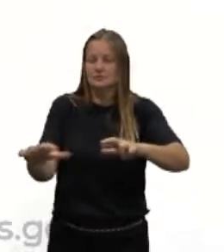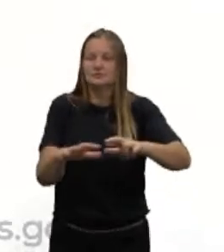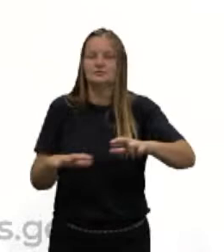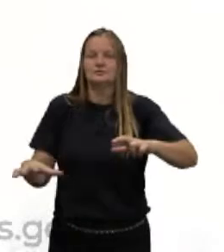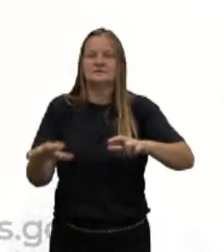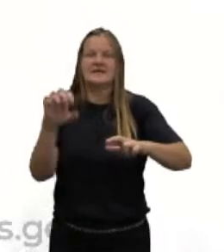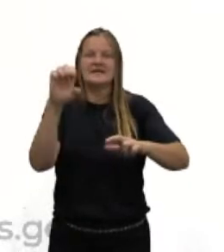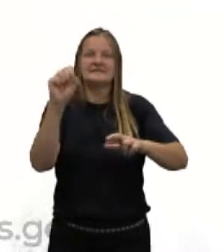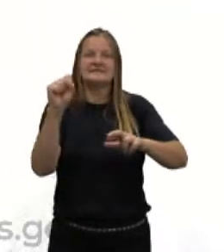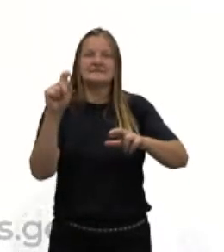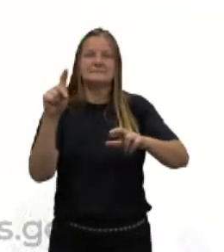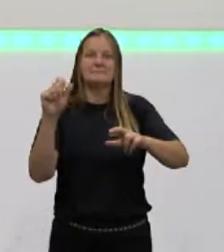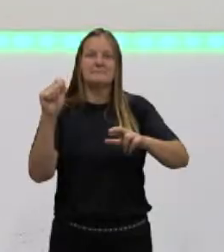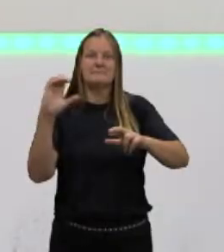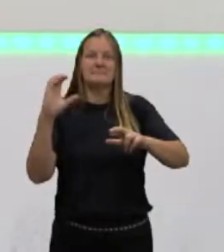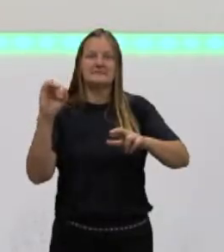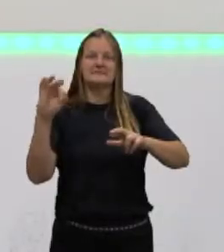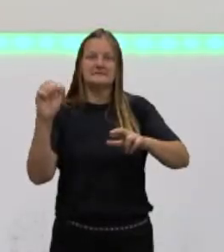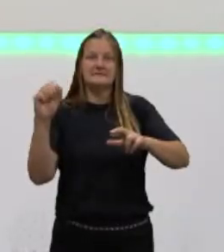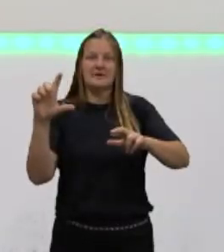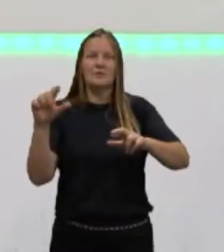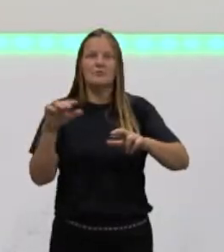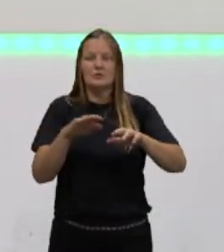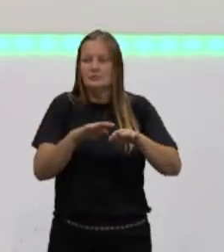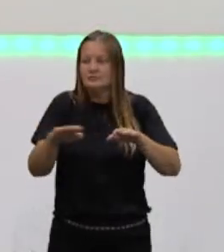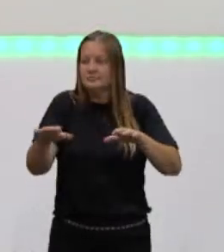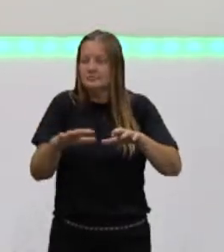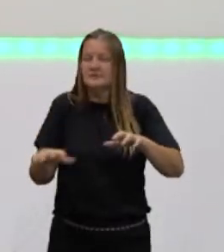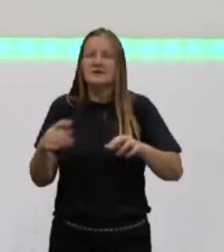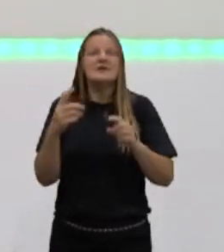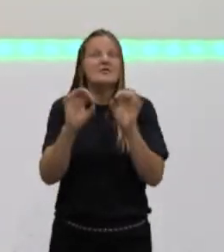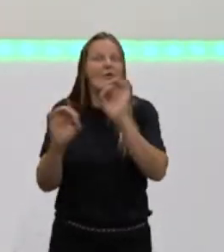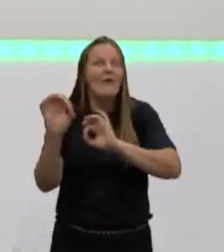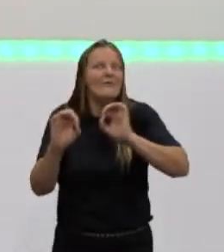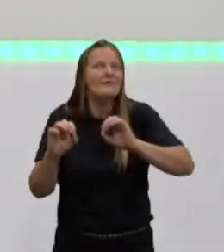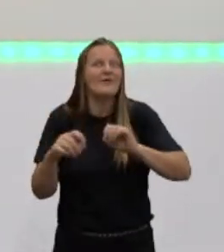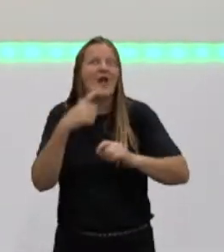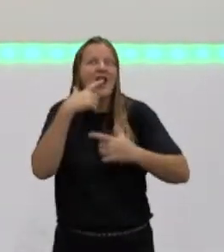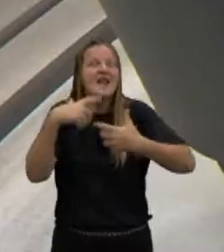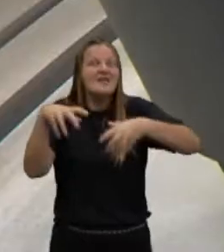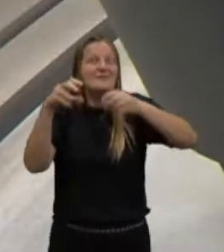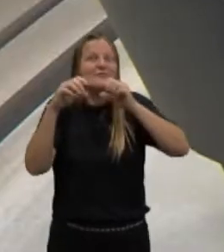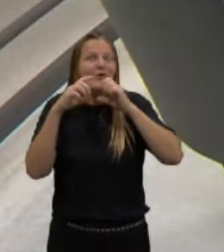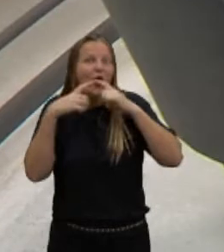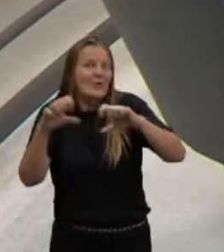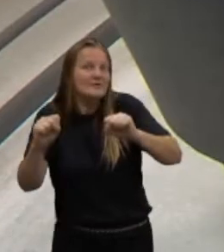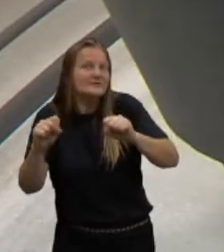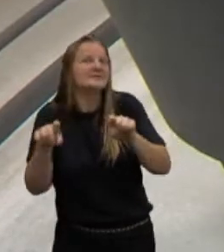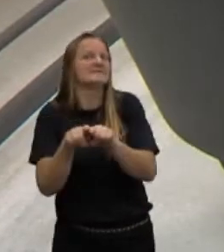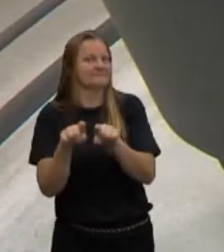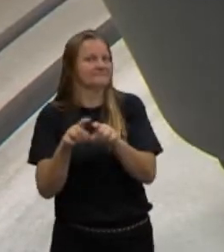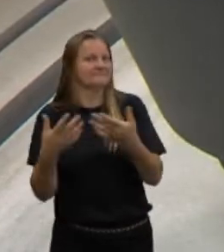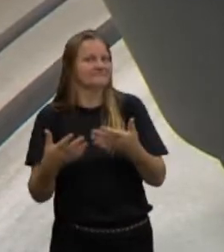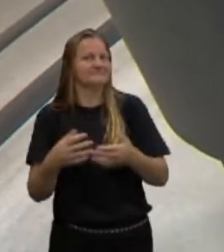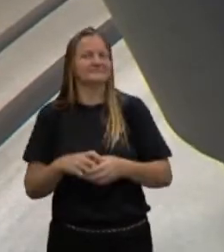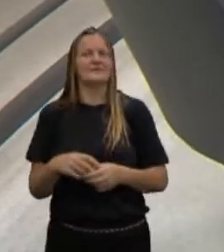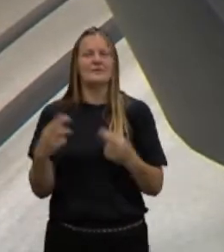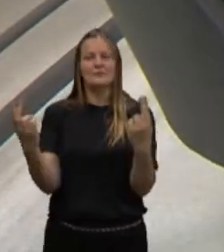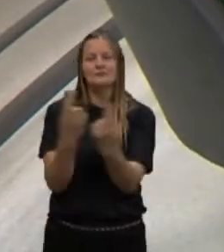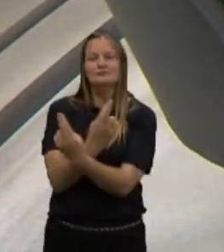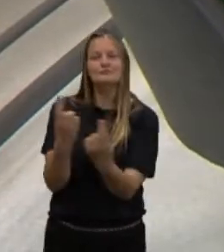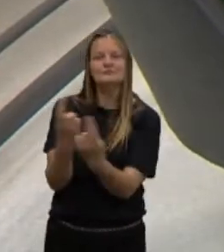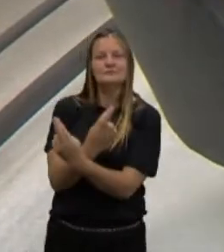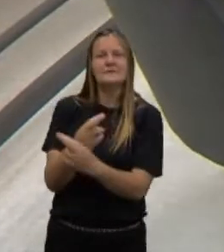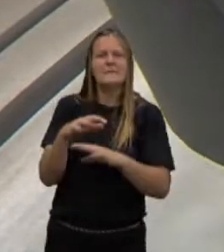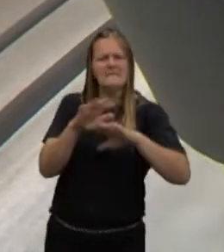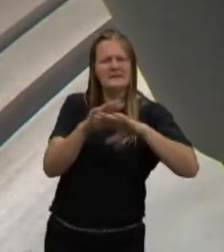né, perspassar igual a organização linguística de uma frase, né? Então, como a gente consegue relacionar um conceito que, a